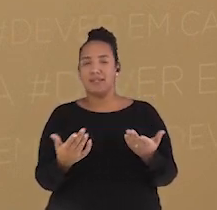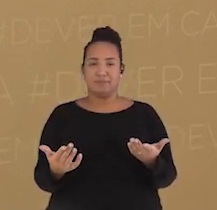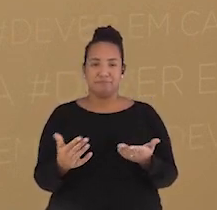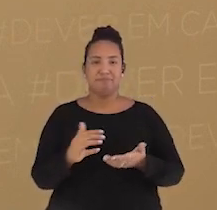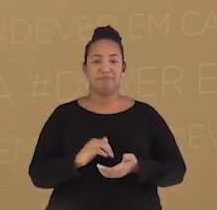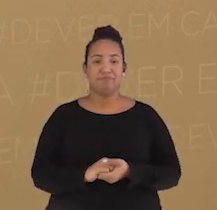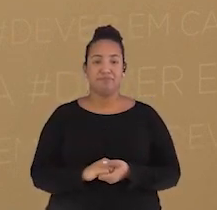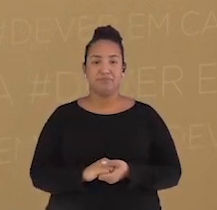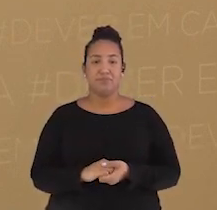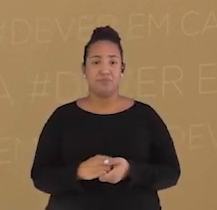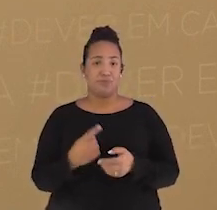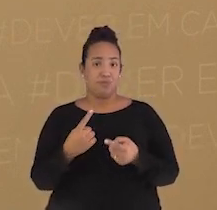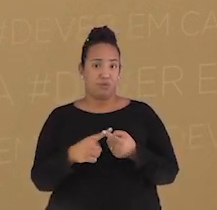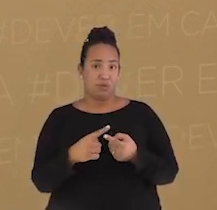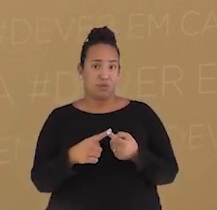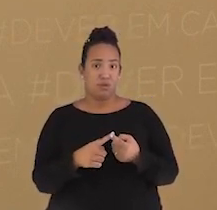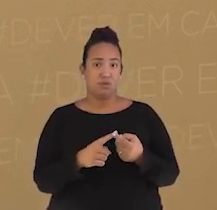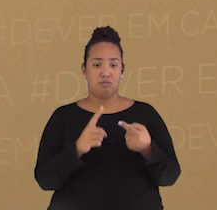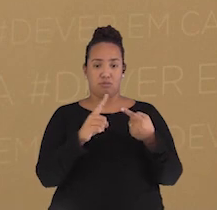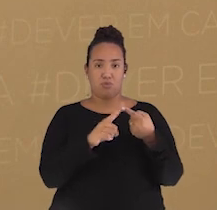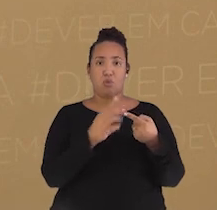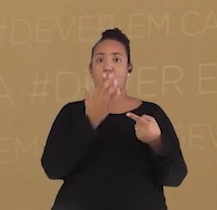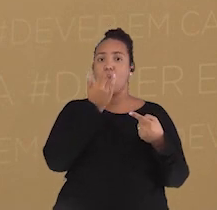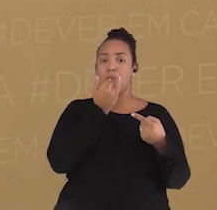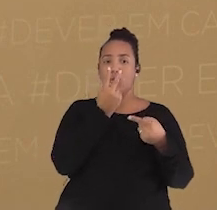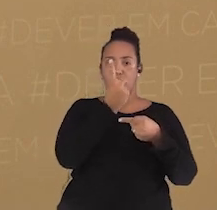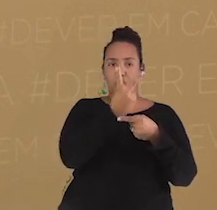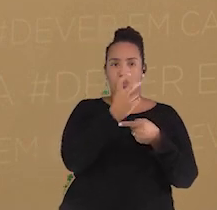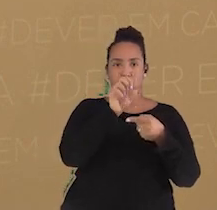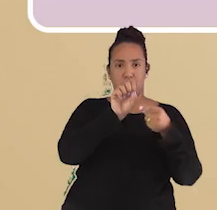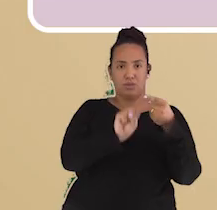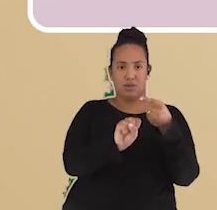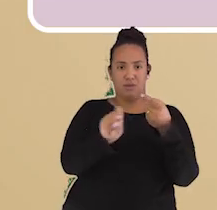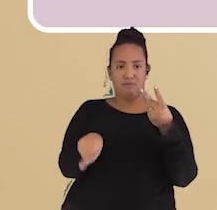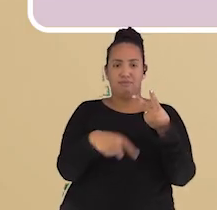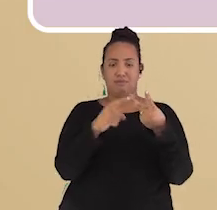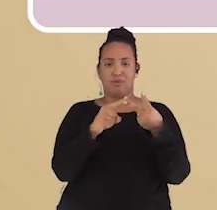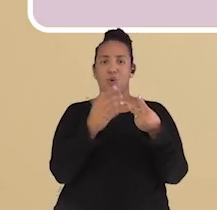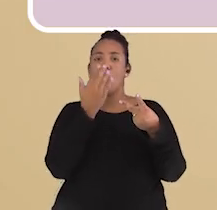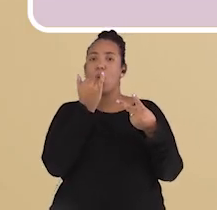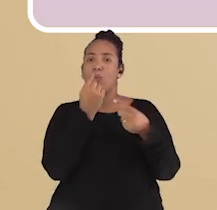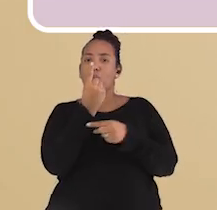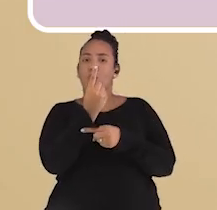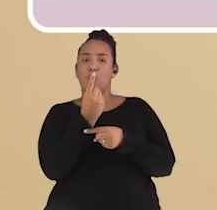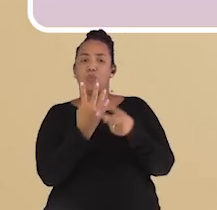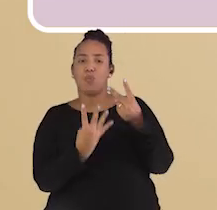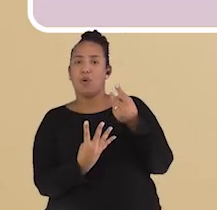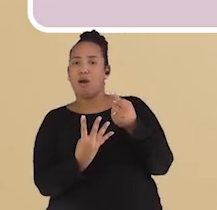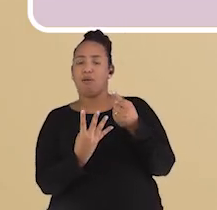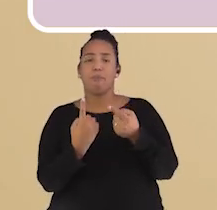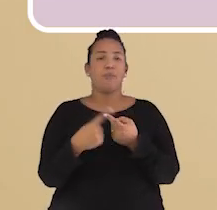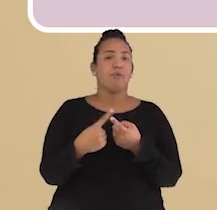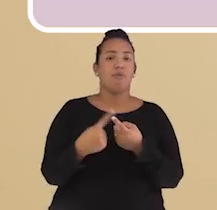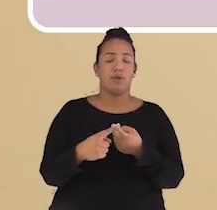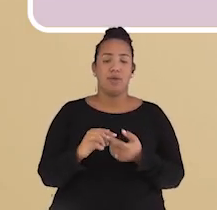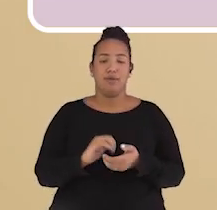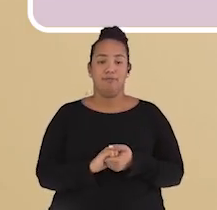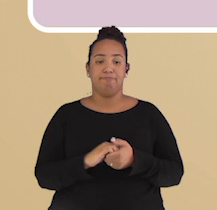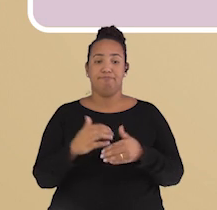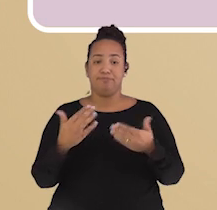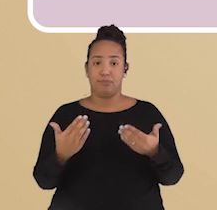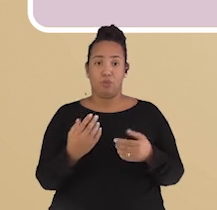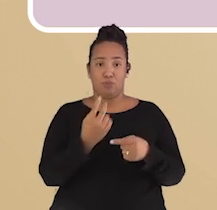que um comeu 2/8 e outro comeu 1/4. Isso aconteceu porque 2/8